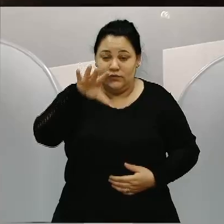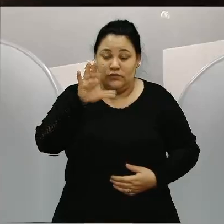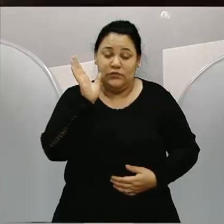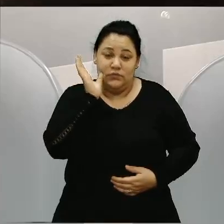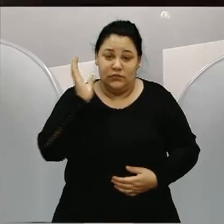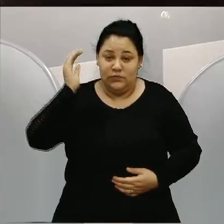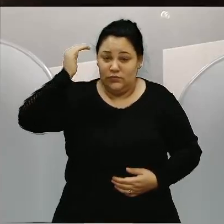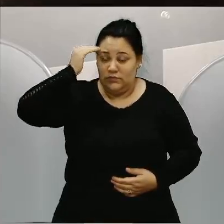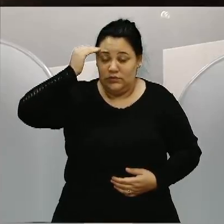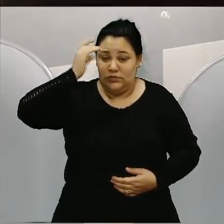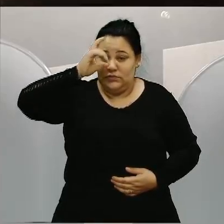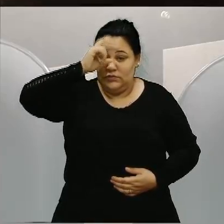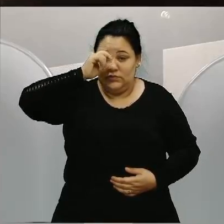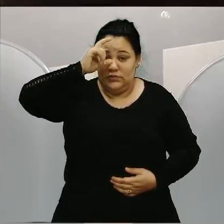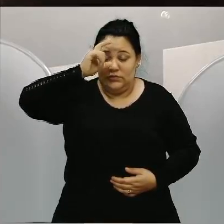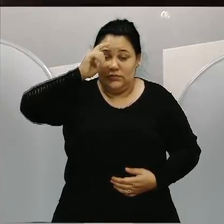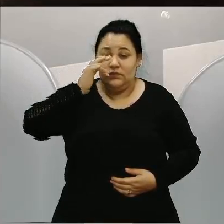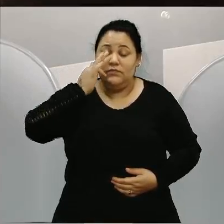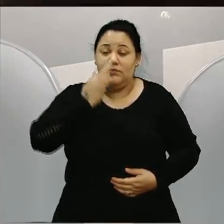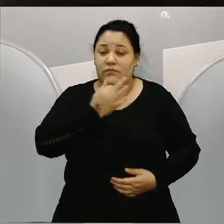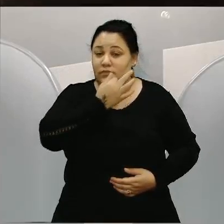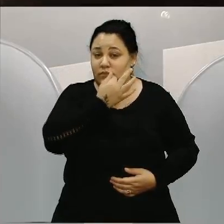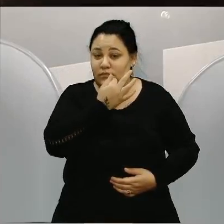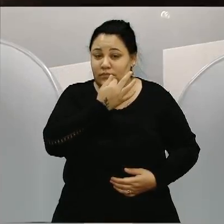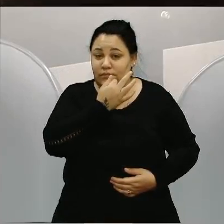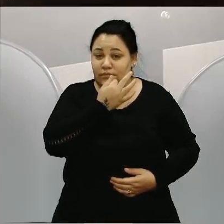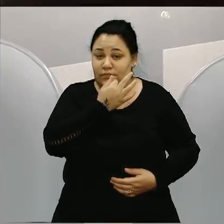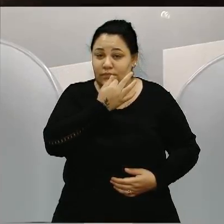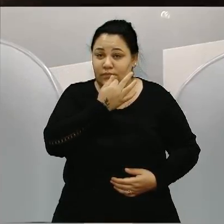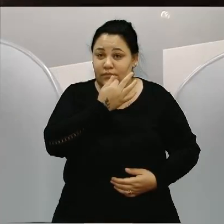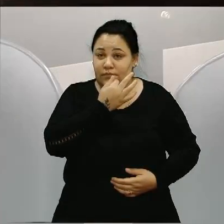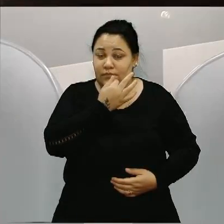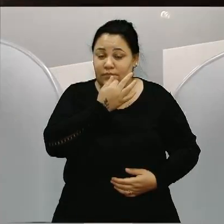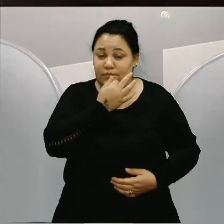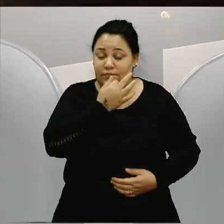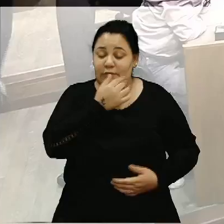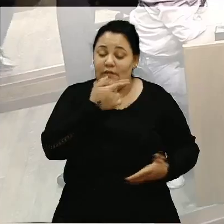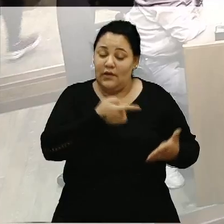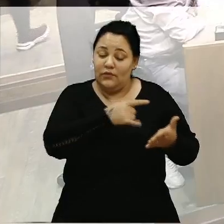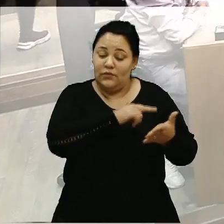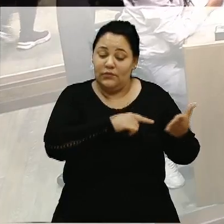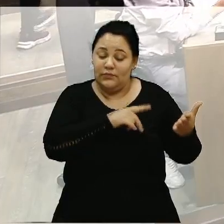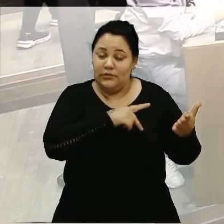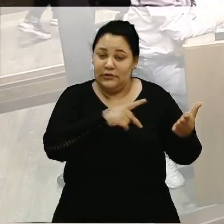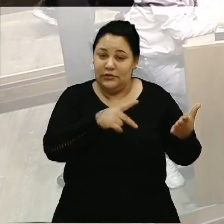Guilhermeier, Maurício Scalco, Tatiane Frisso. Este é o parecer, senhora Presidente.